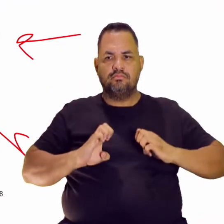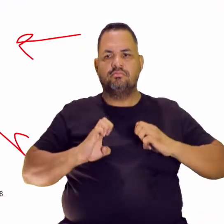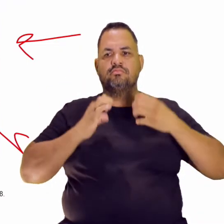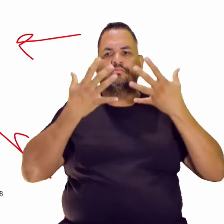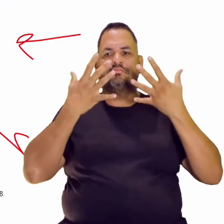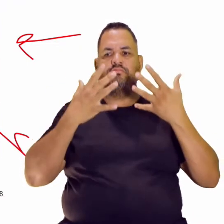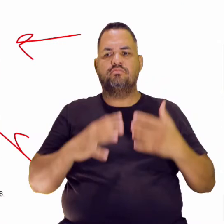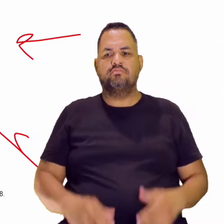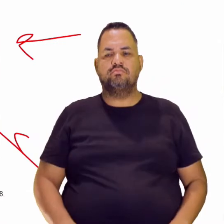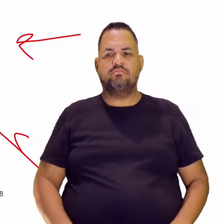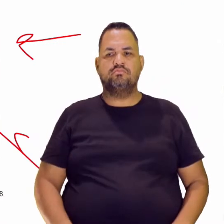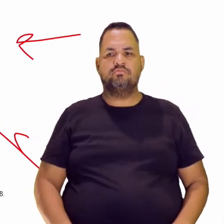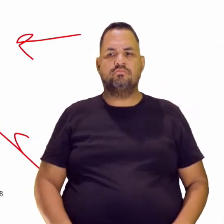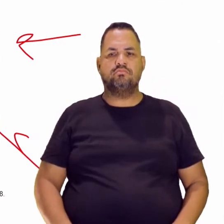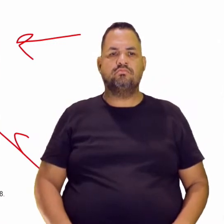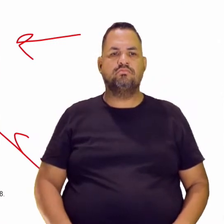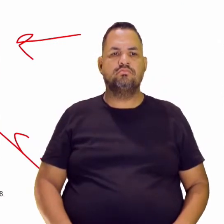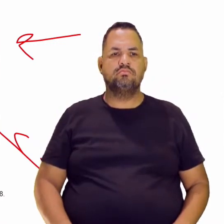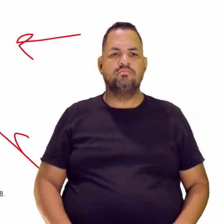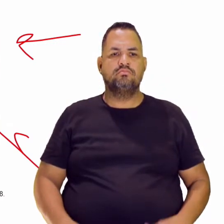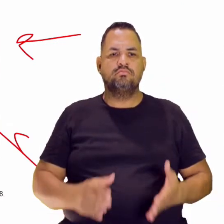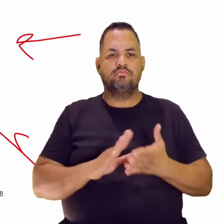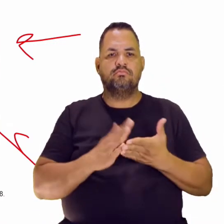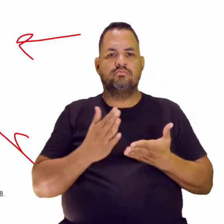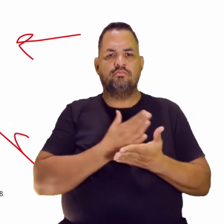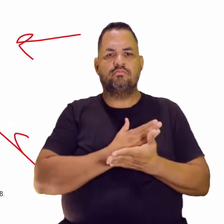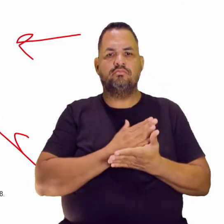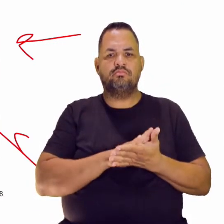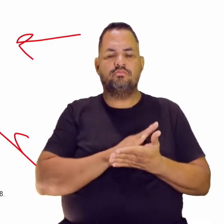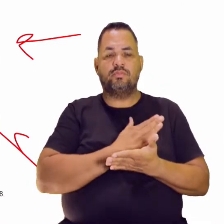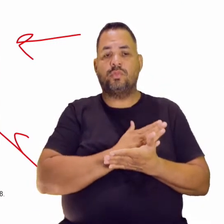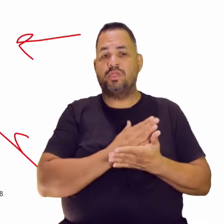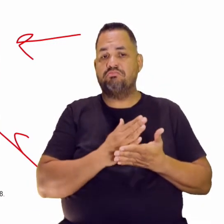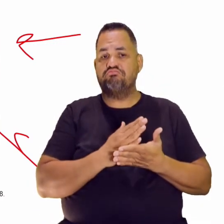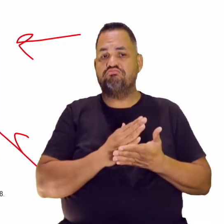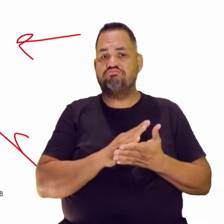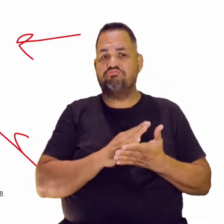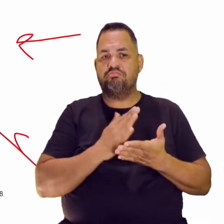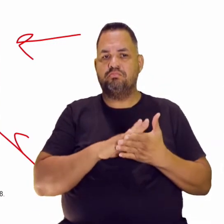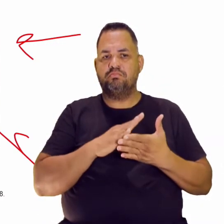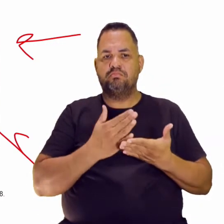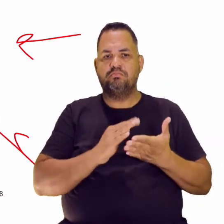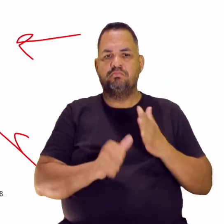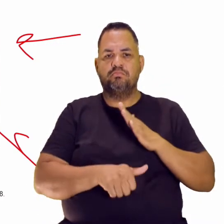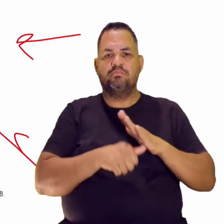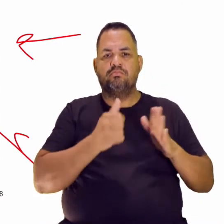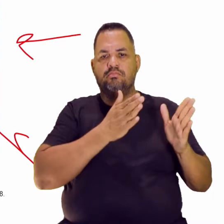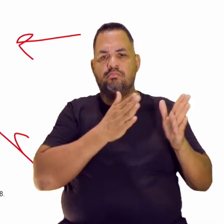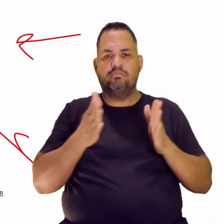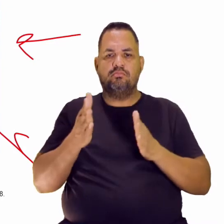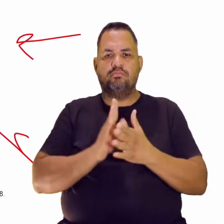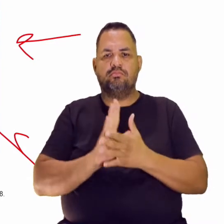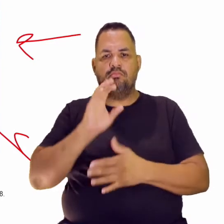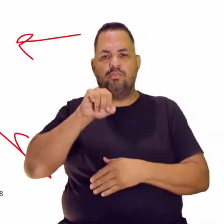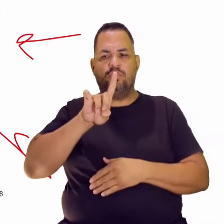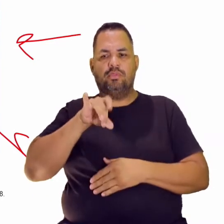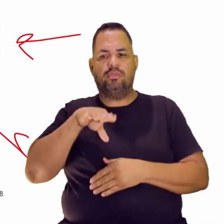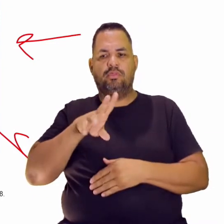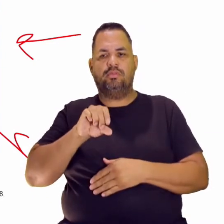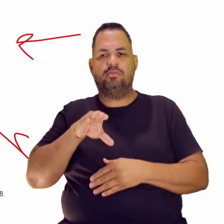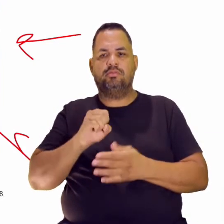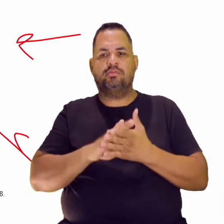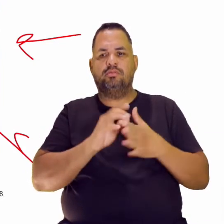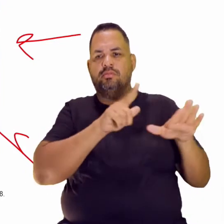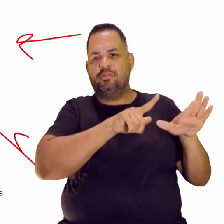promoveu um evento que foi considerado o começo da primeira fase do modernismo,